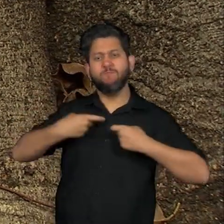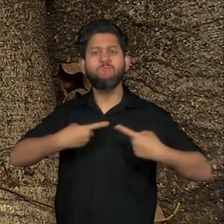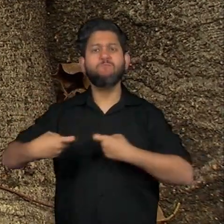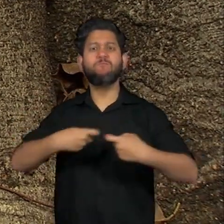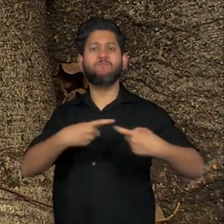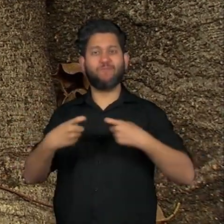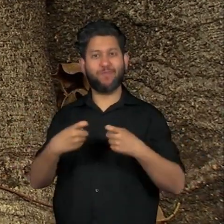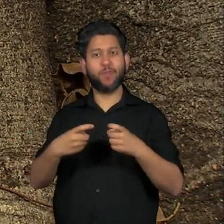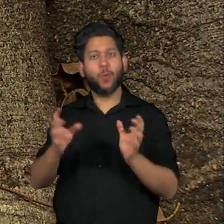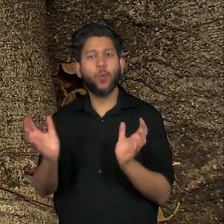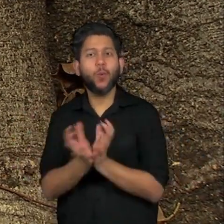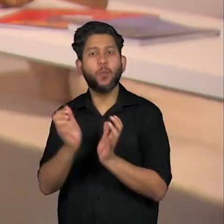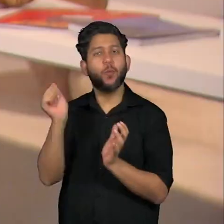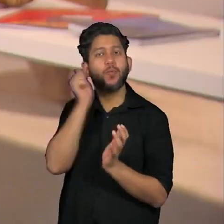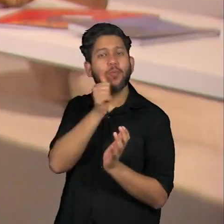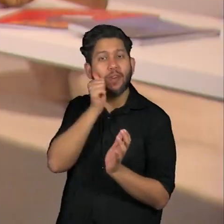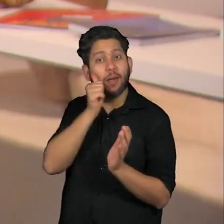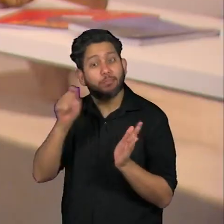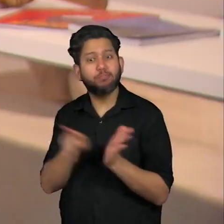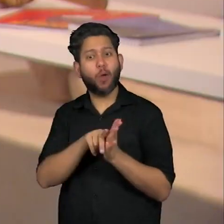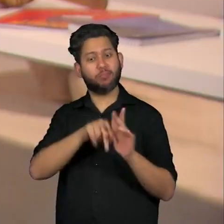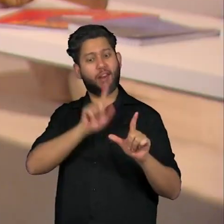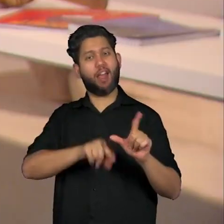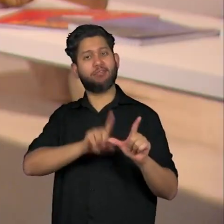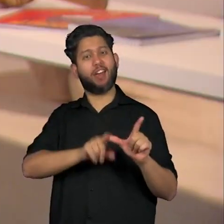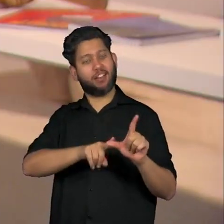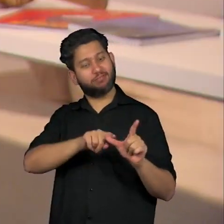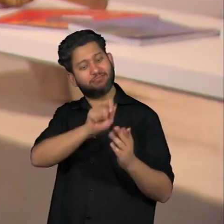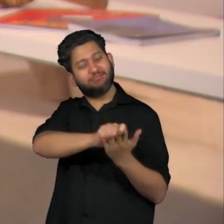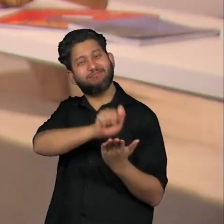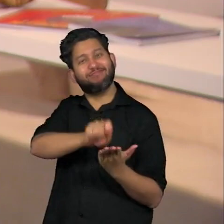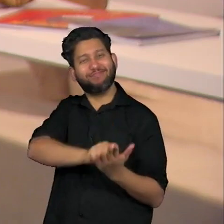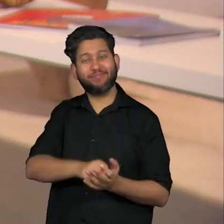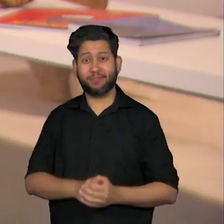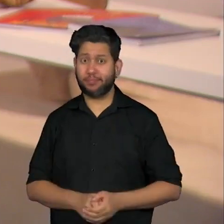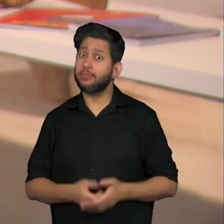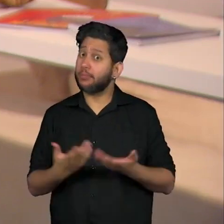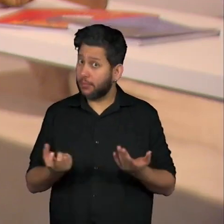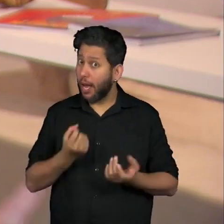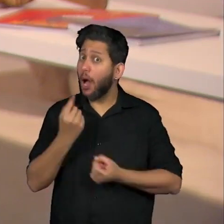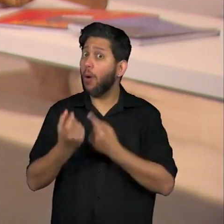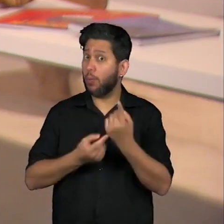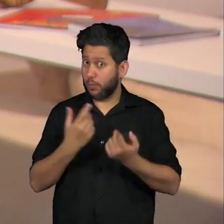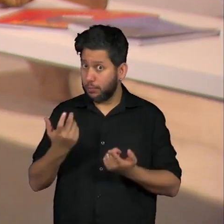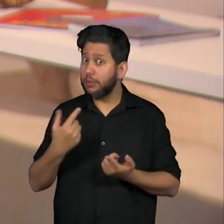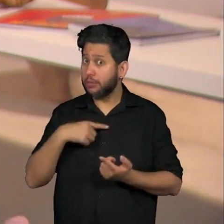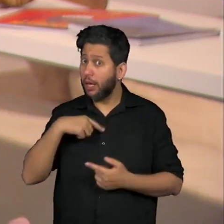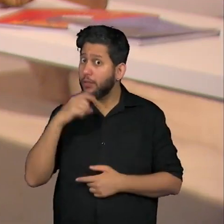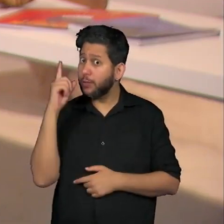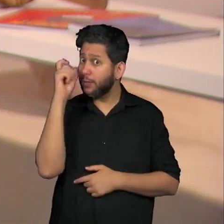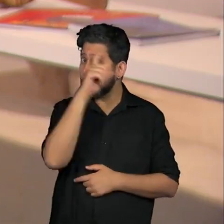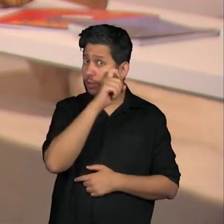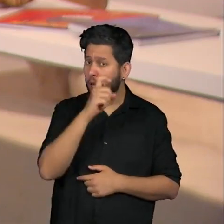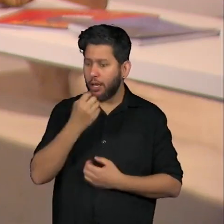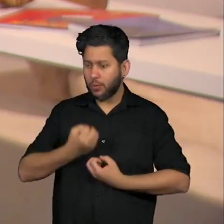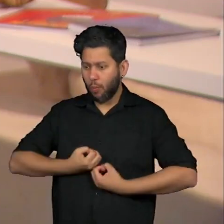Letras Indígenas. Algumas são aldeadas, né? Então, assim, tem uma dificuldade, às vezes, de colocar no papel, porque tem uma cultura